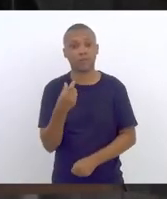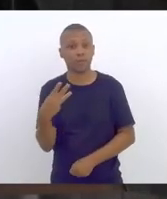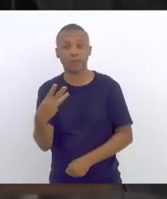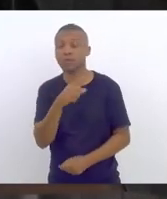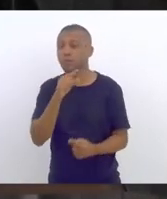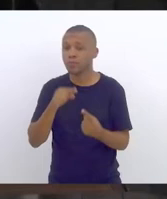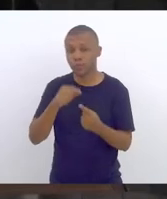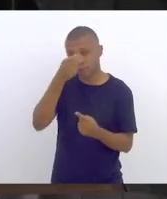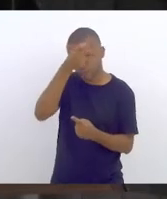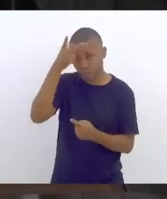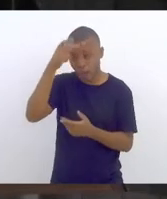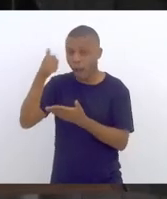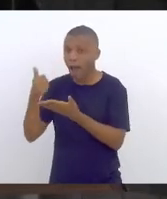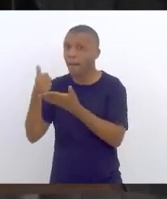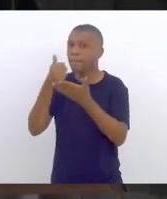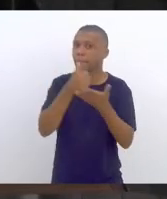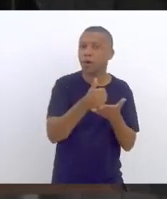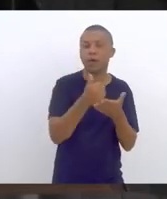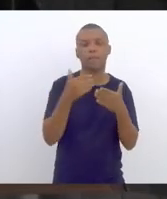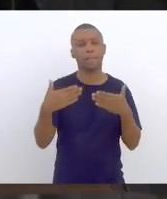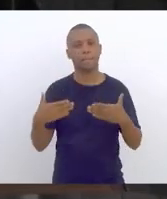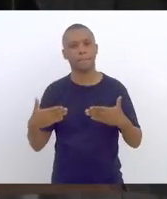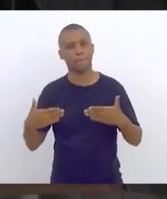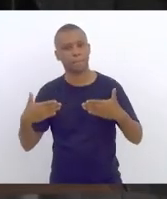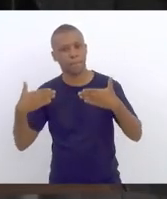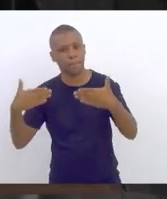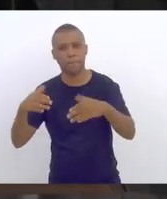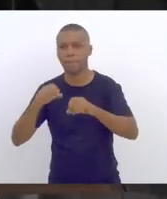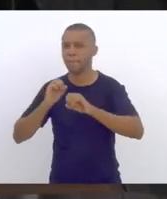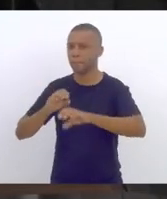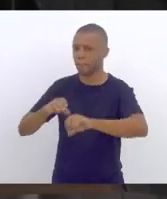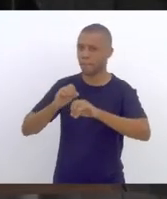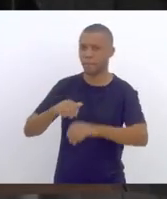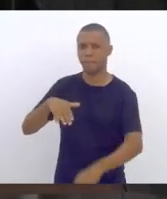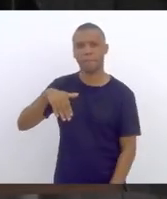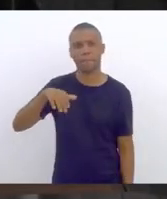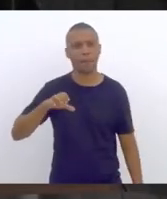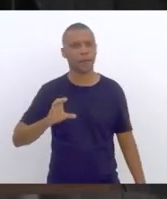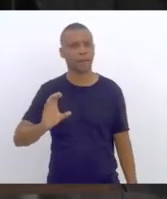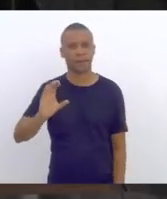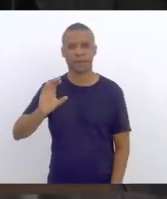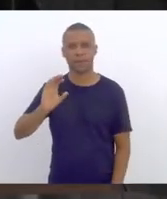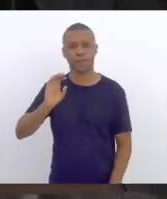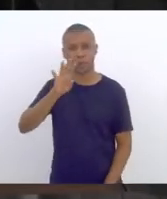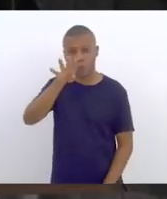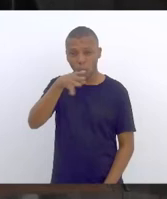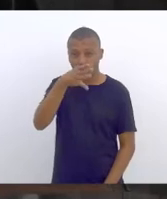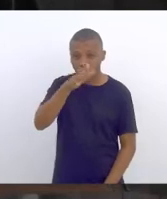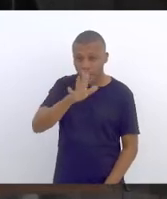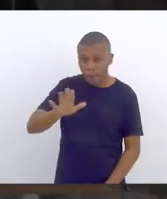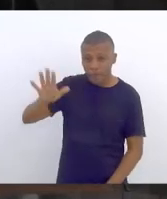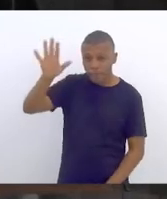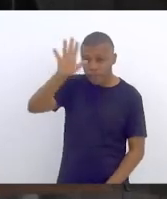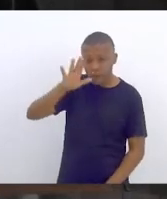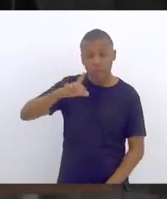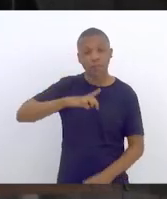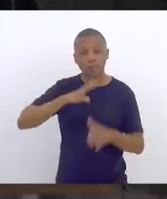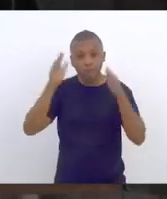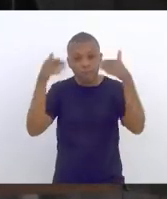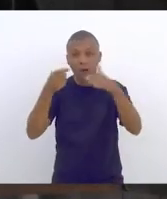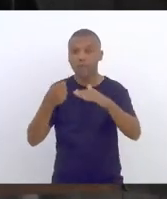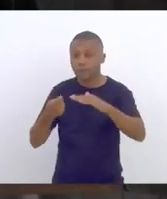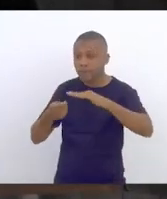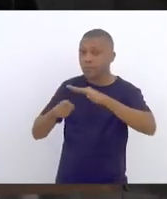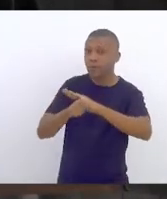apoiados pelo MEC é Na Linha Do que foi aquele programa Federal Tia Jô o Brasil carinhoso que tinha um foco no investimento em